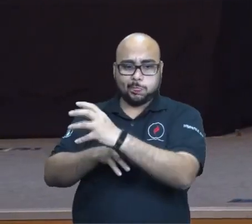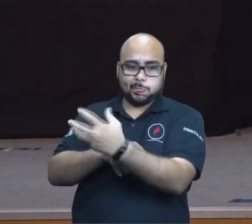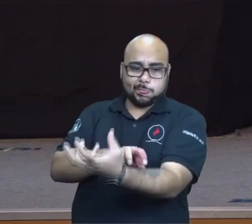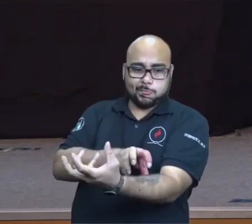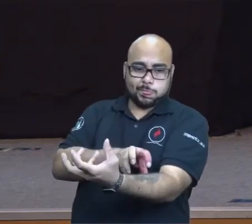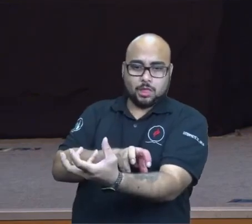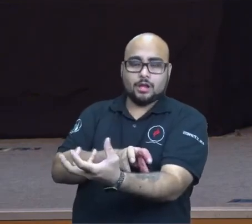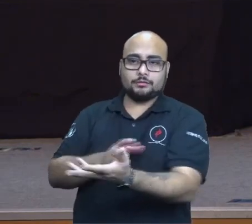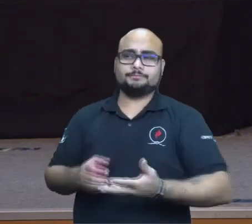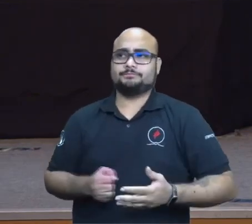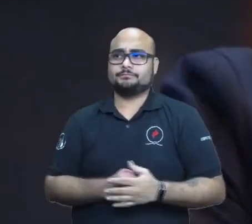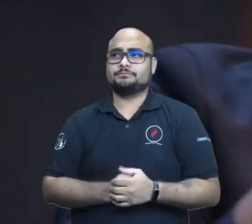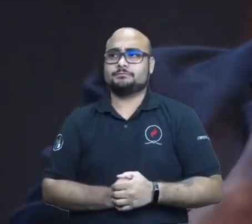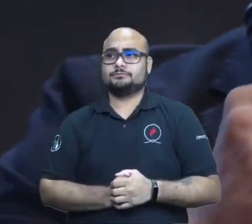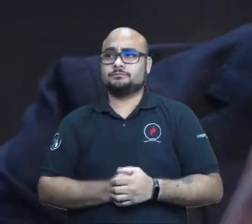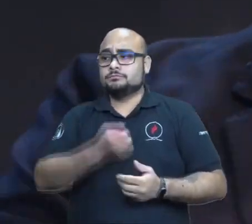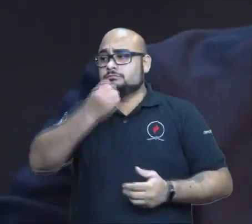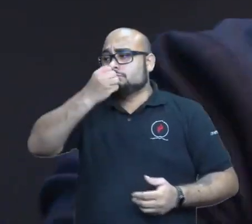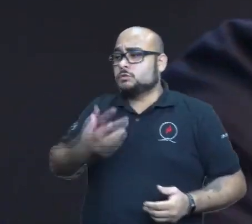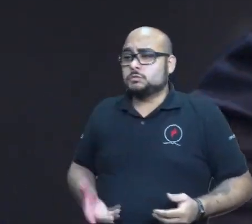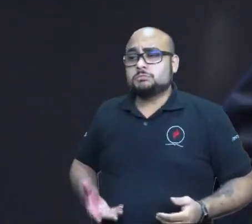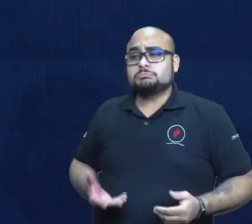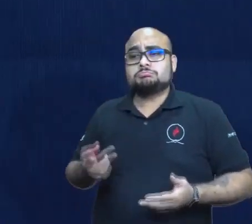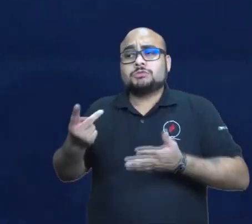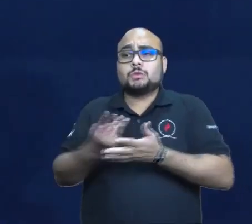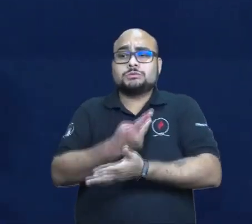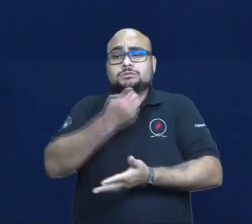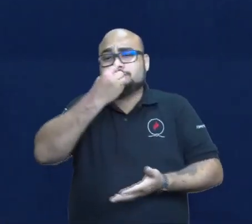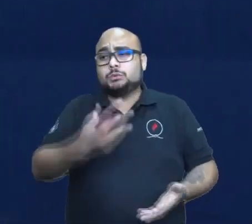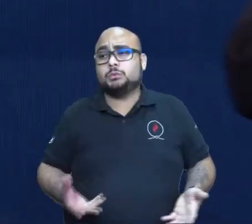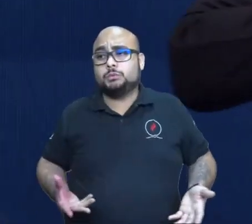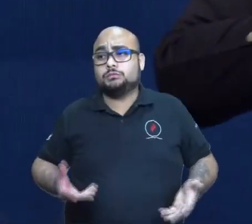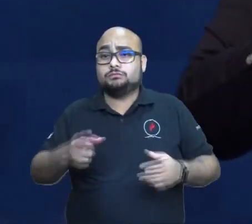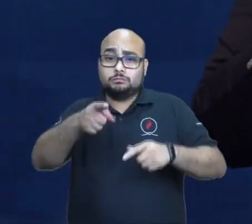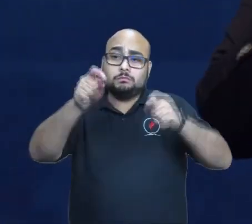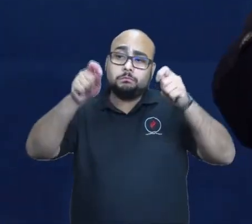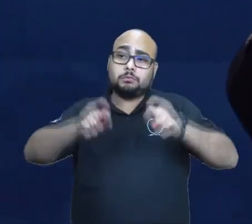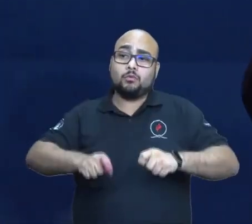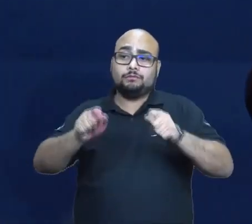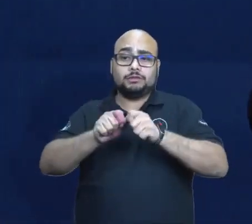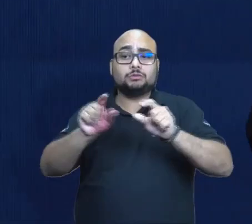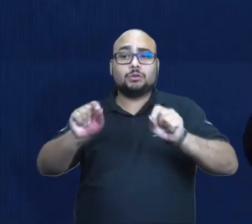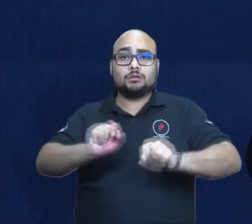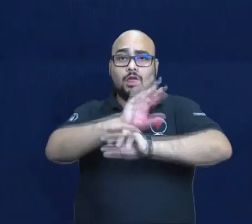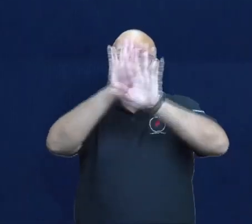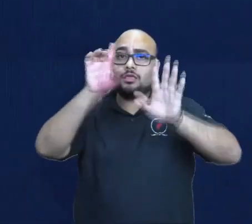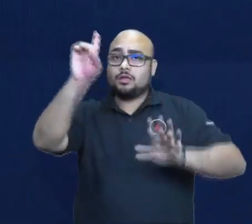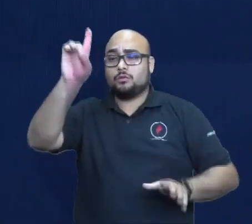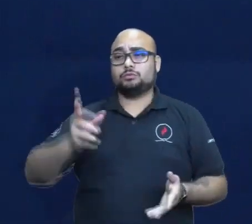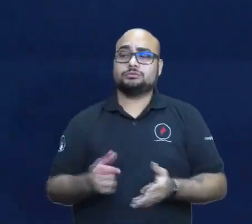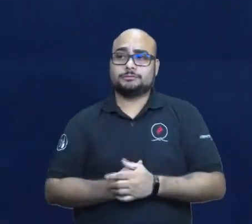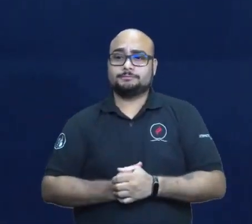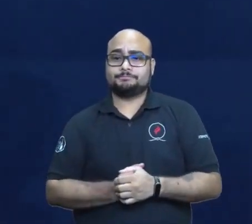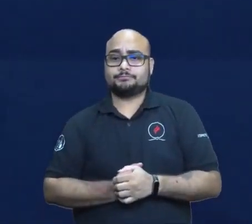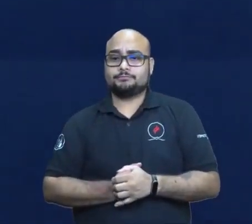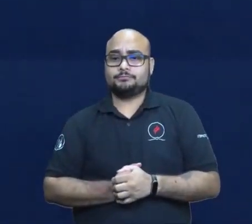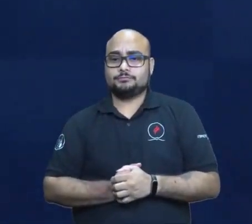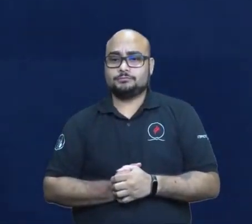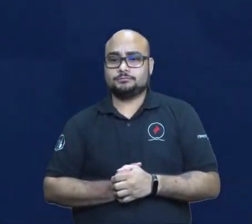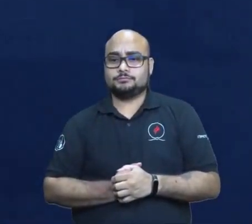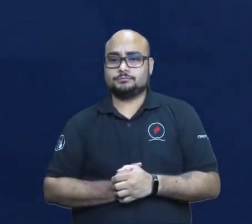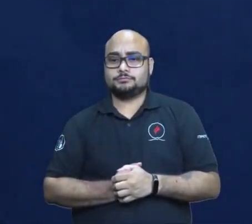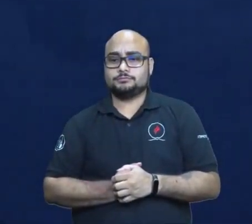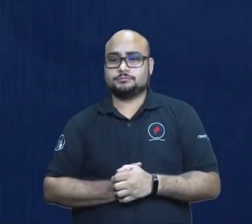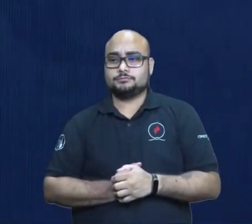para você glorificar Deus no dia de hoje passou não tem Tem gente que não conseguiu